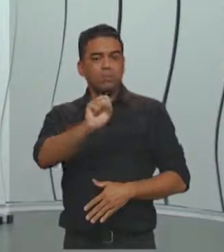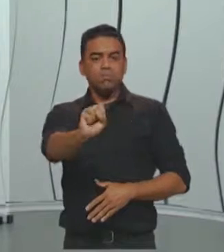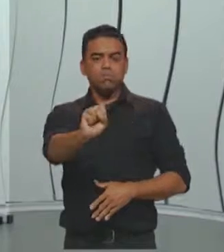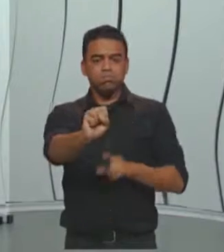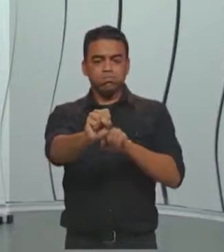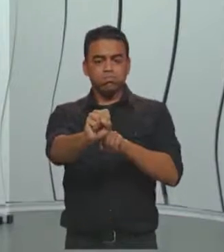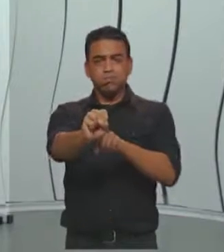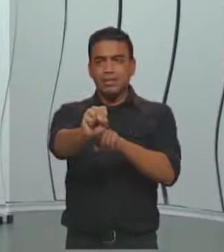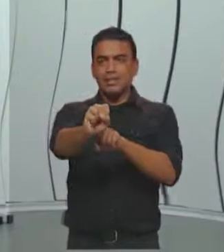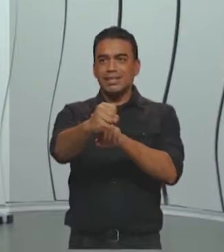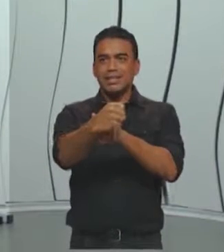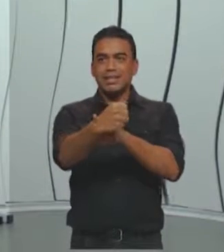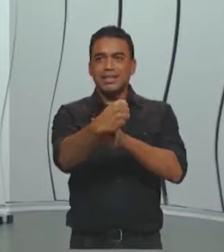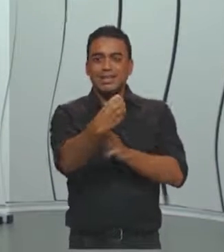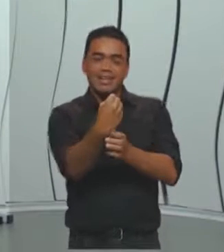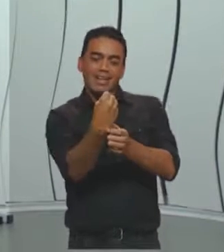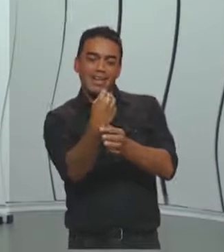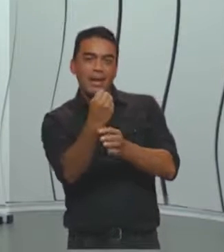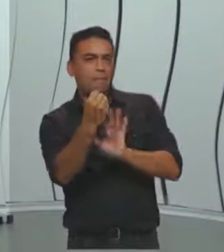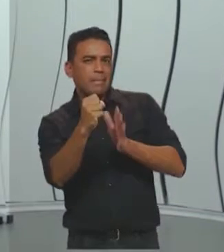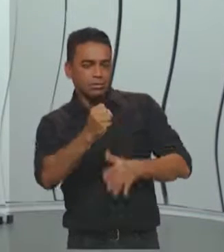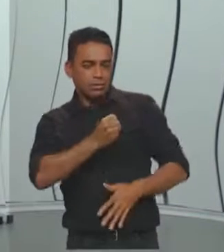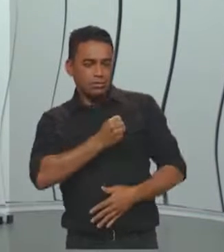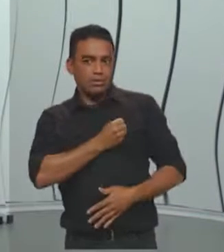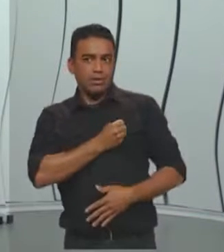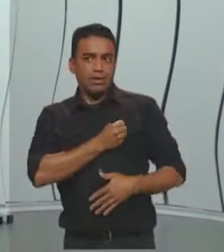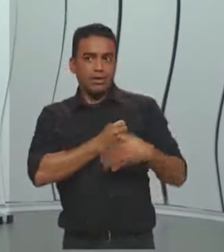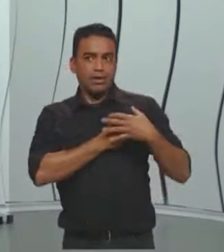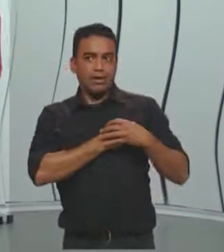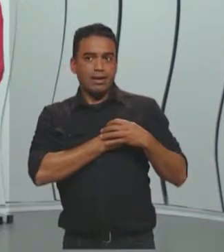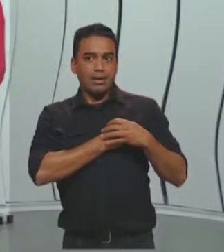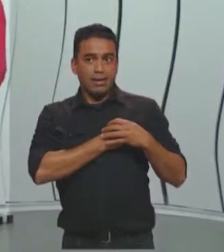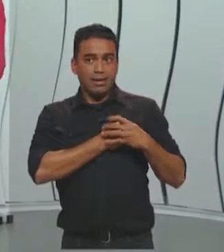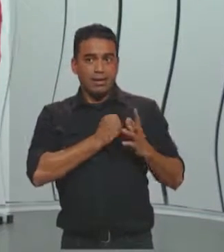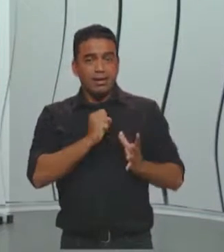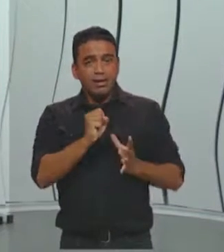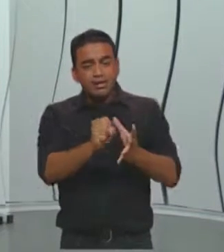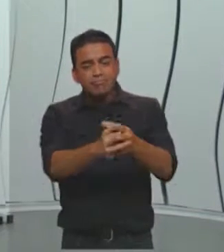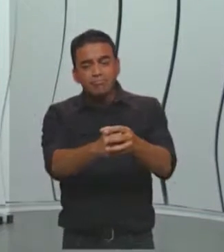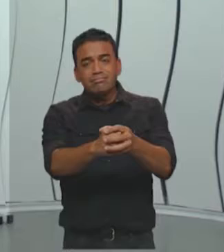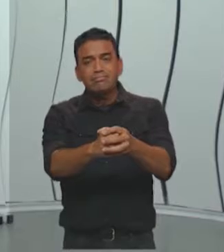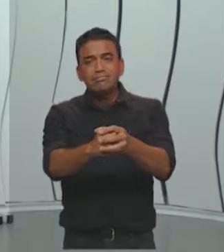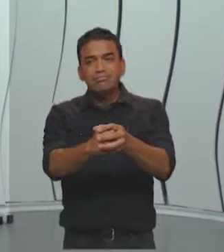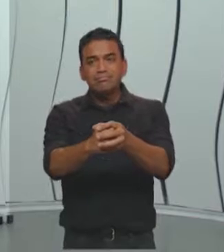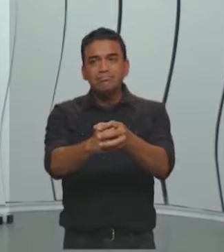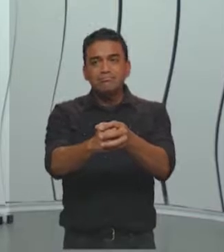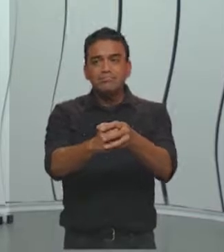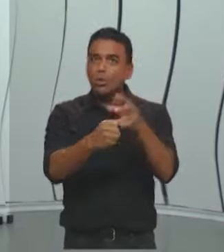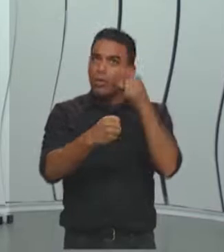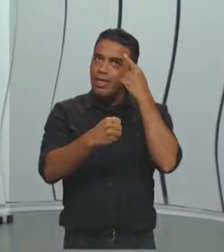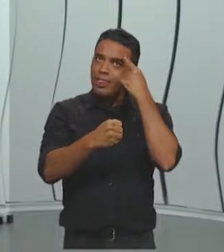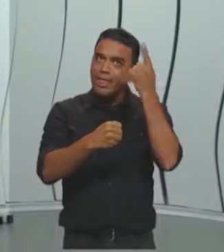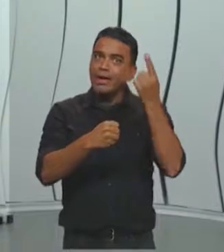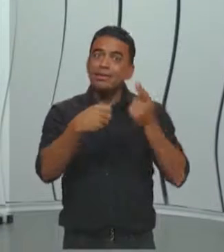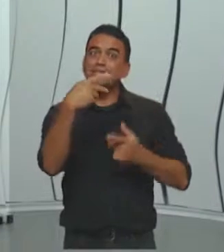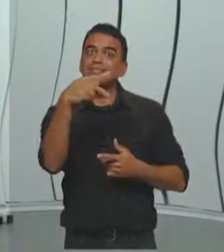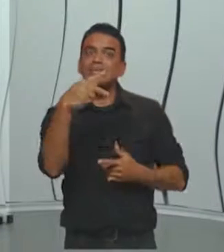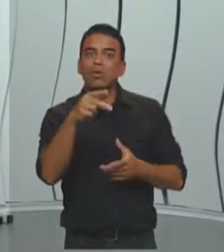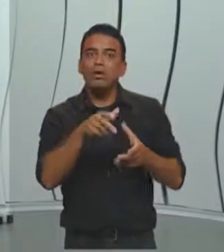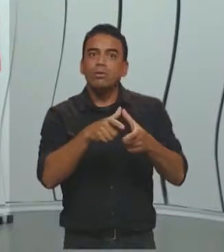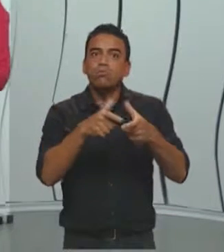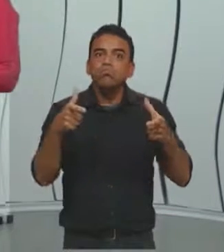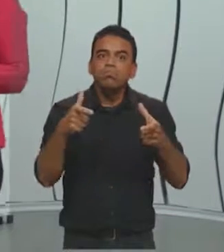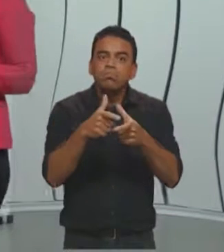o meu coração é mais ou menos, aproximadamente esse tamanho, e você pode aí ter ideia do tamanho que é o